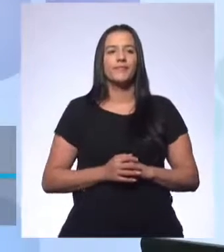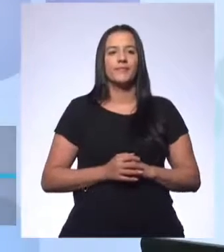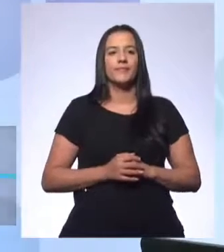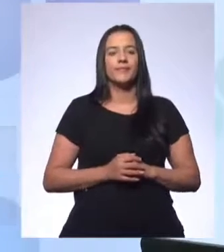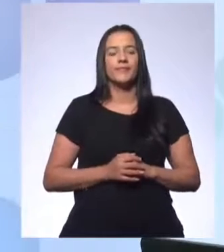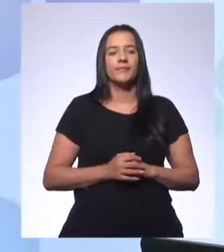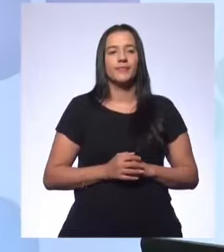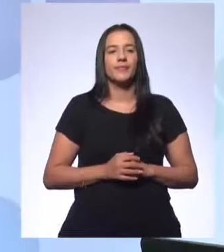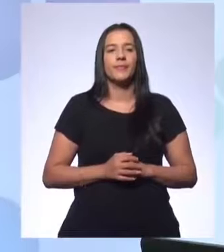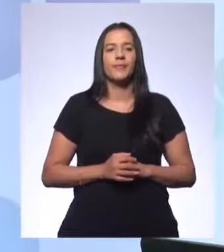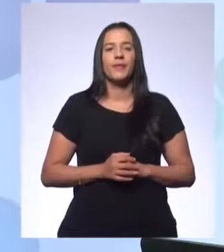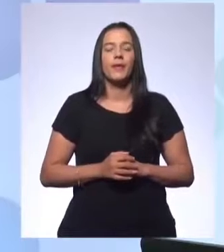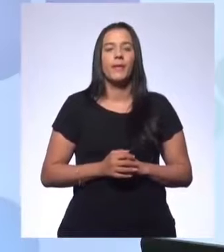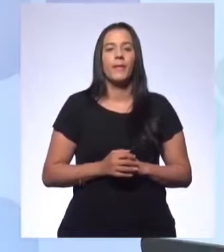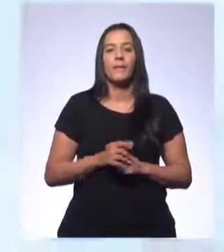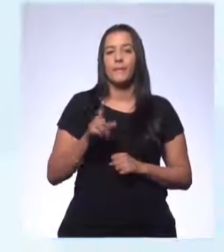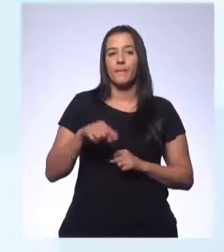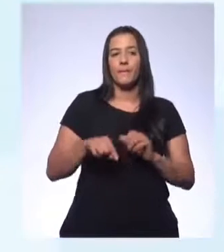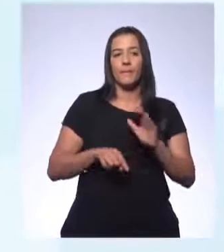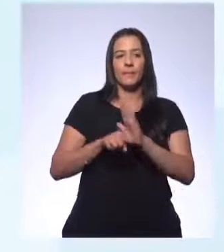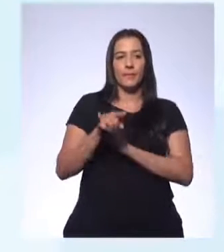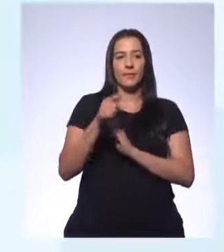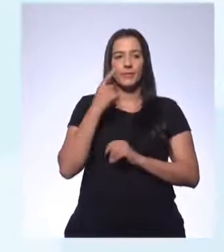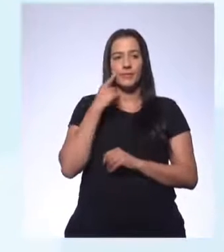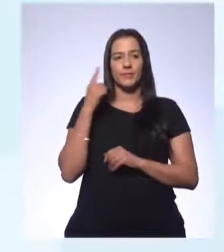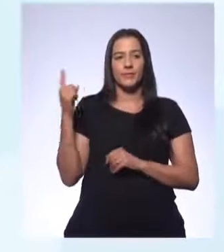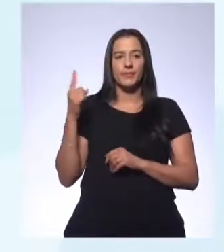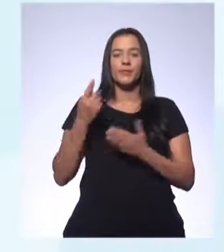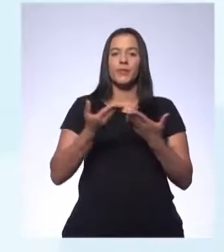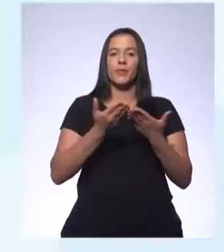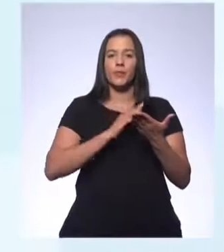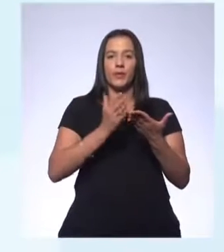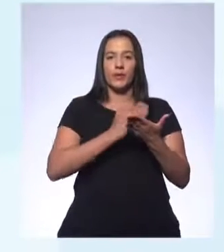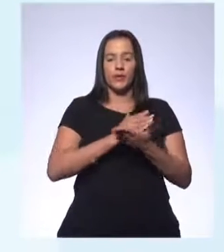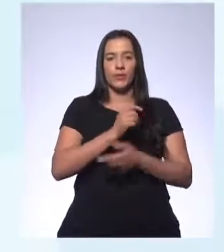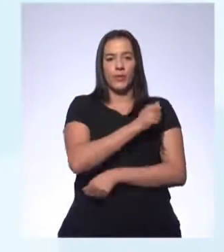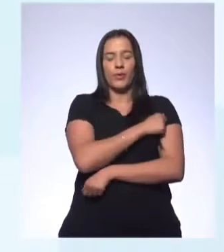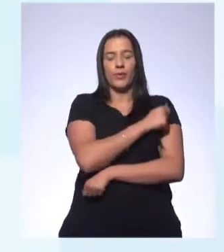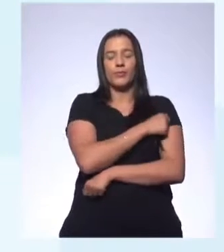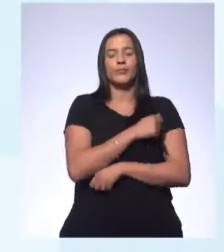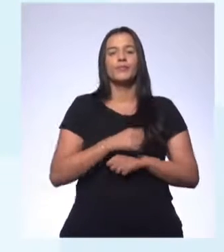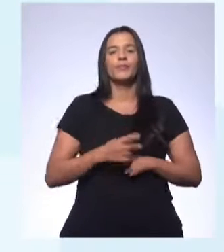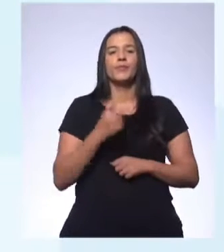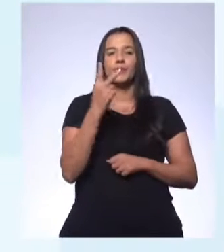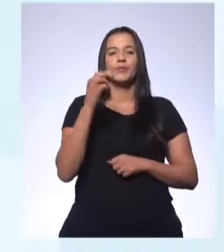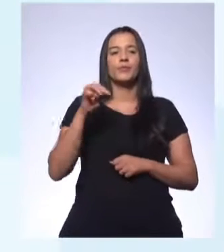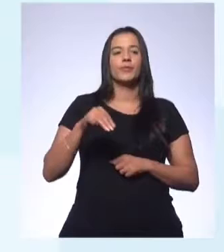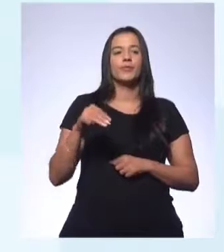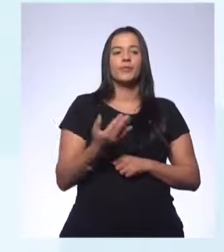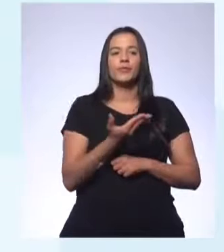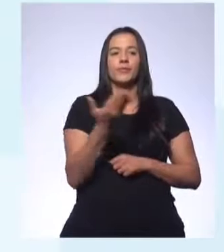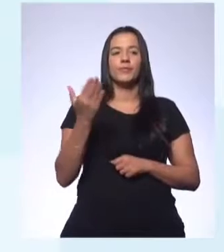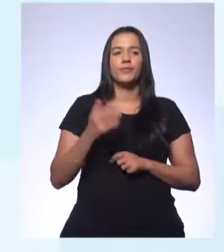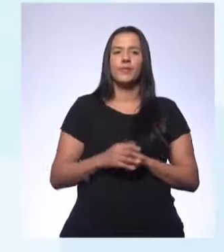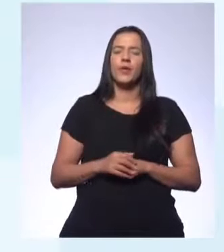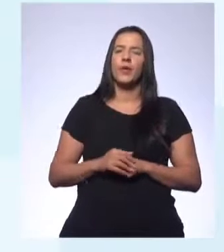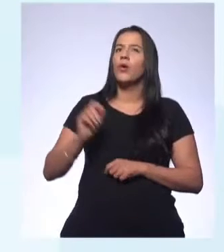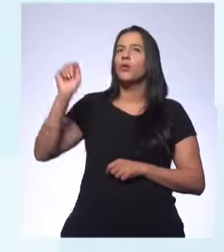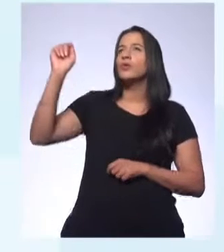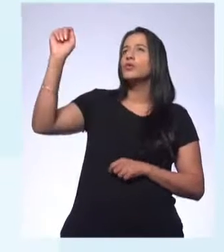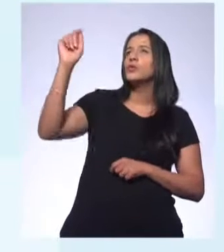com uma pergunta que eu achei bem legal. Tirei ali do caderno do aluno, para a gente começar hoje, 2 minutos para você responder. O que o